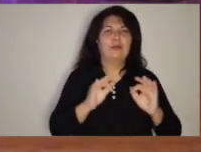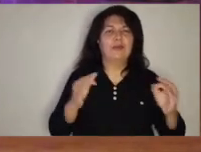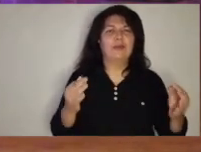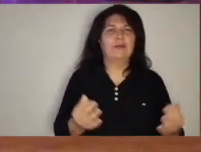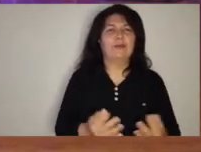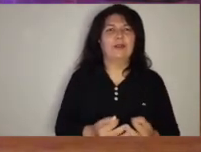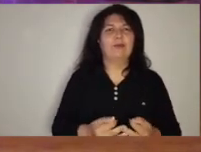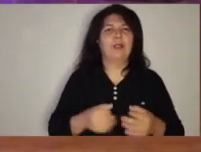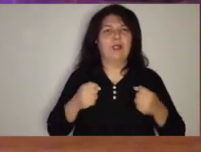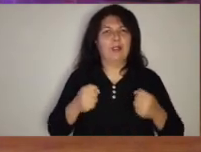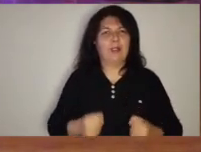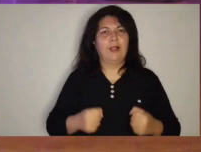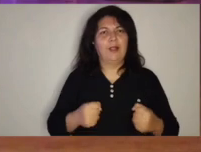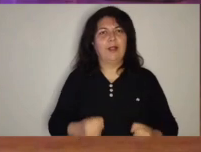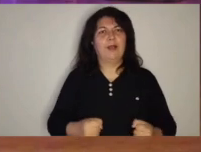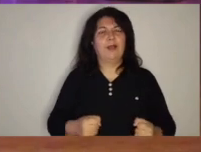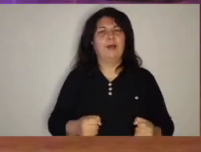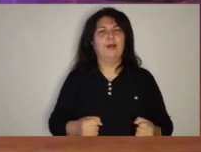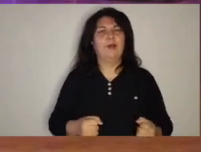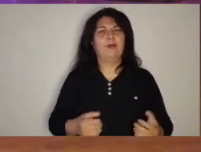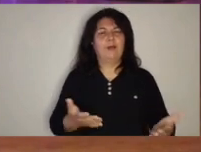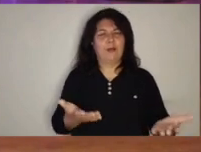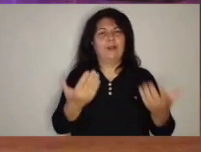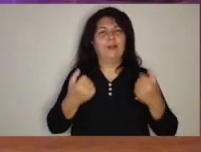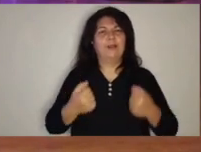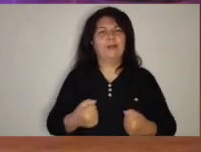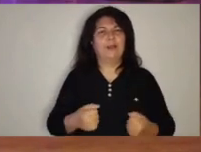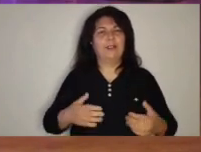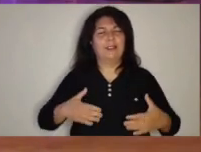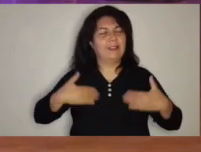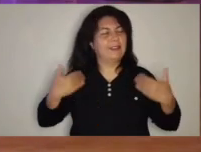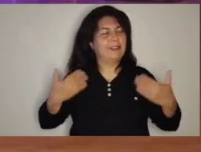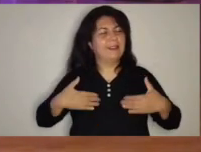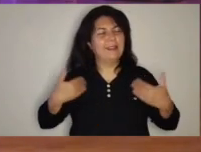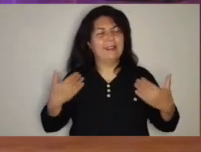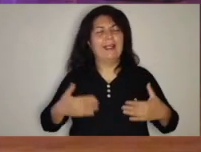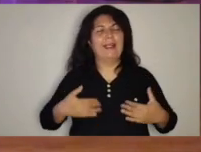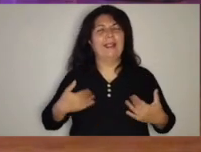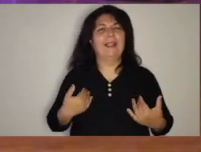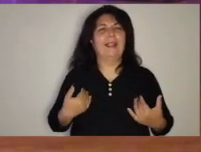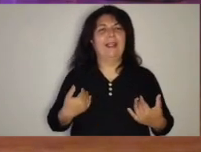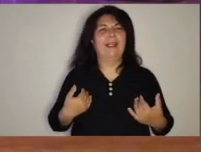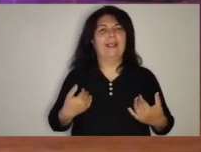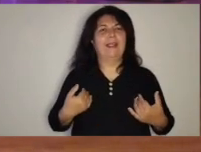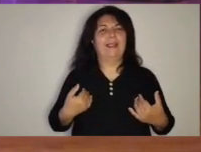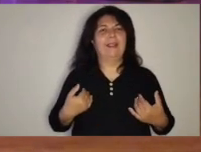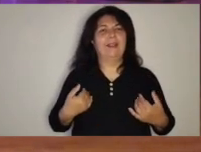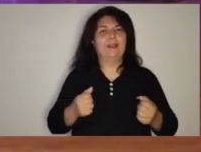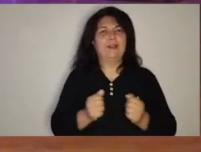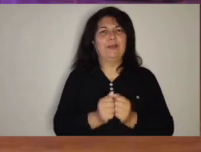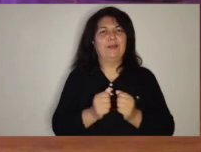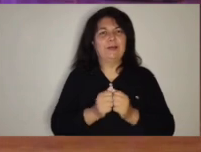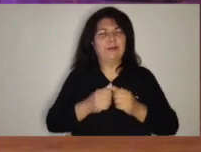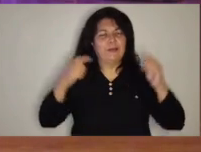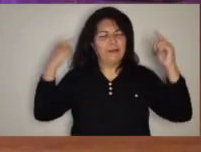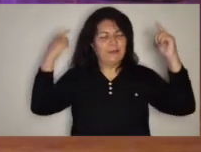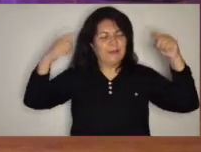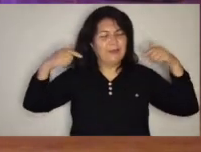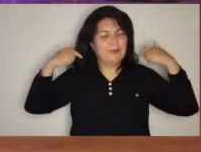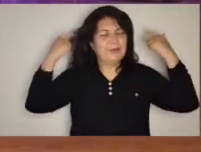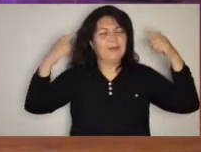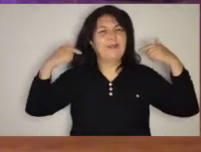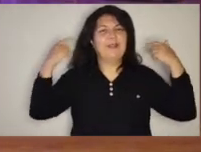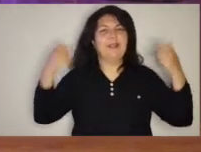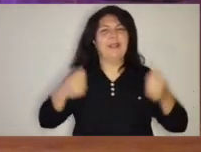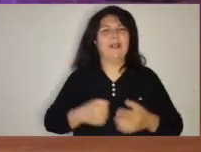a Laís, o Davi, e começa a falar, e fala, está vendo, sua família pode entrar e